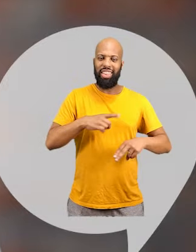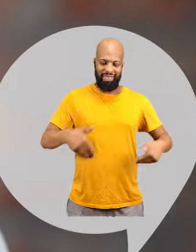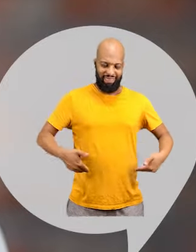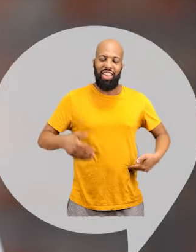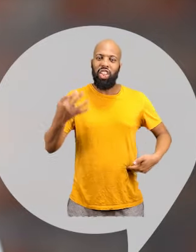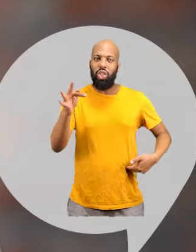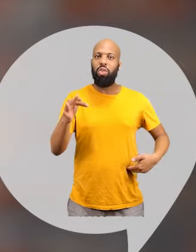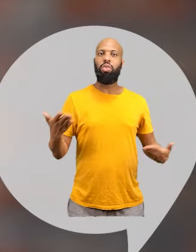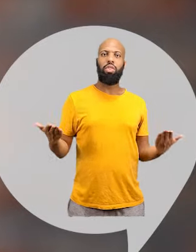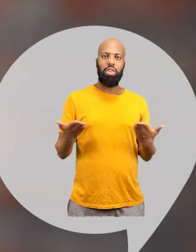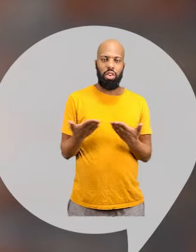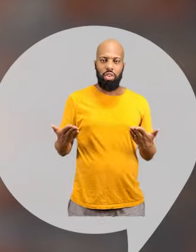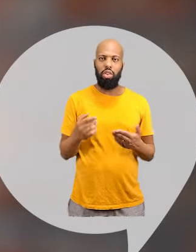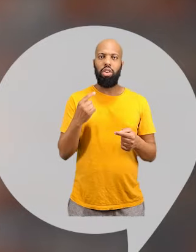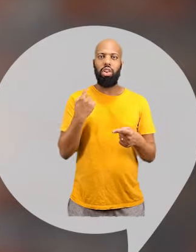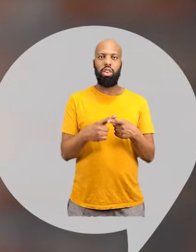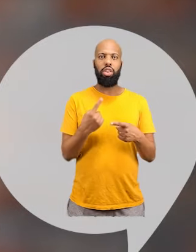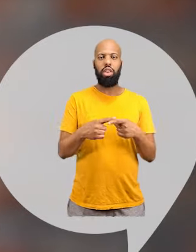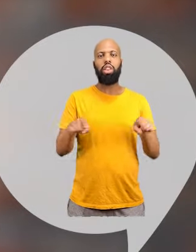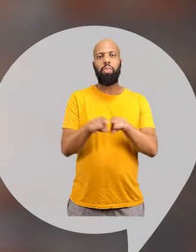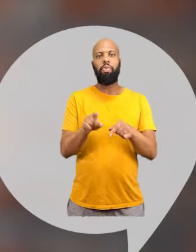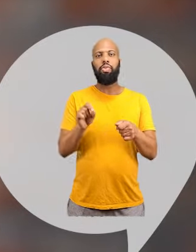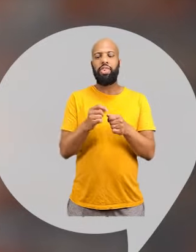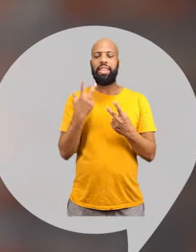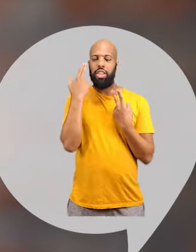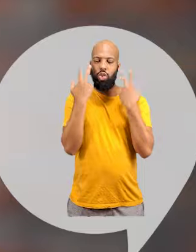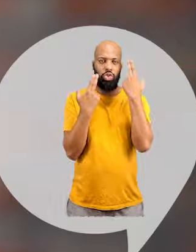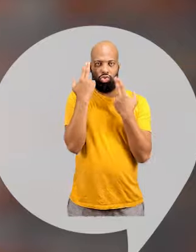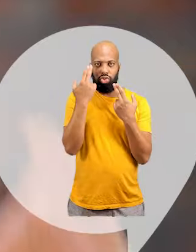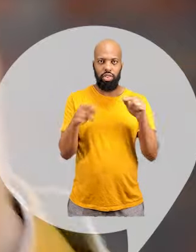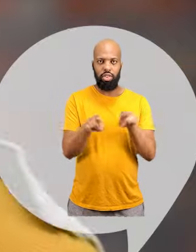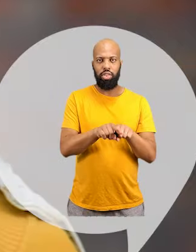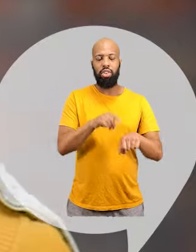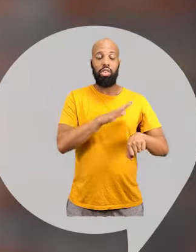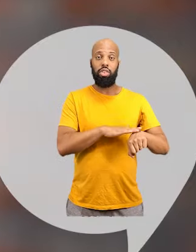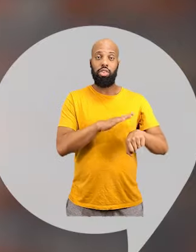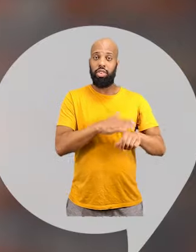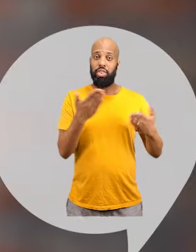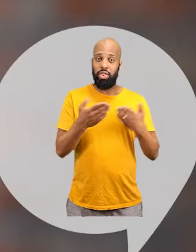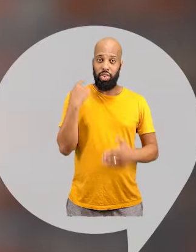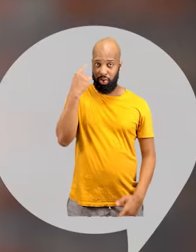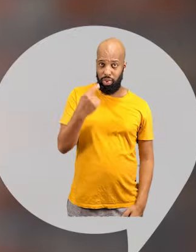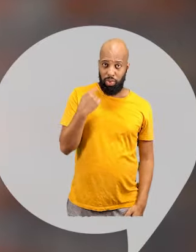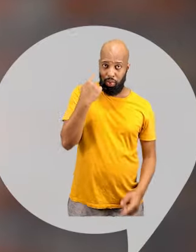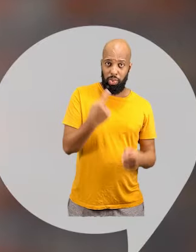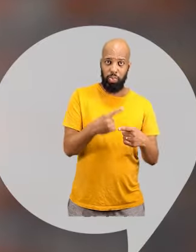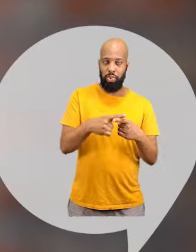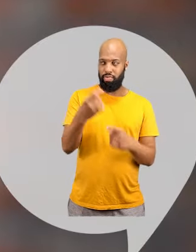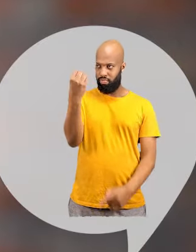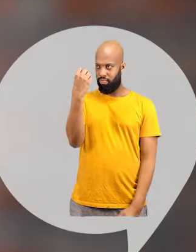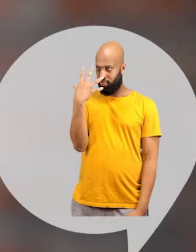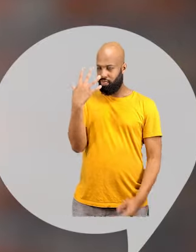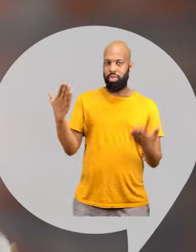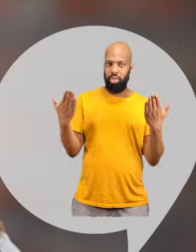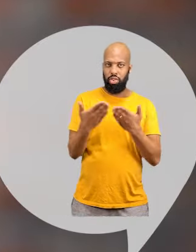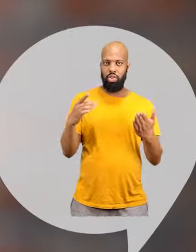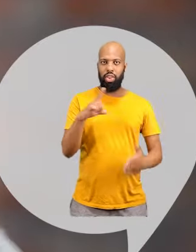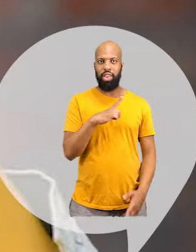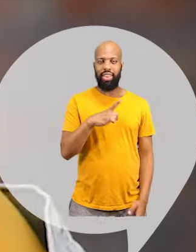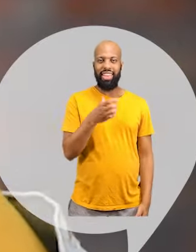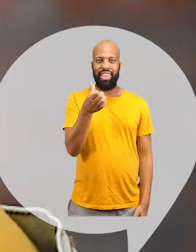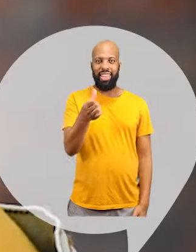faz cirurgia no rosto tem tipo assim nesse momento é muito maluco a gente foi fazer umas radiografias esses tempos Agora eu tenho